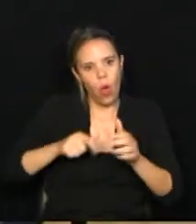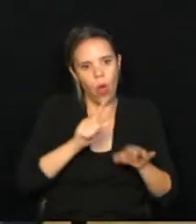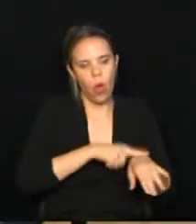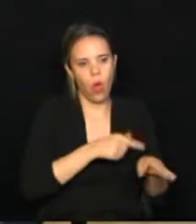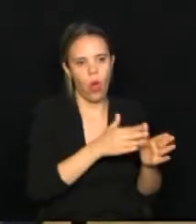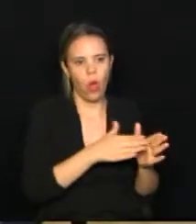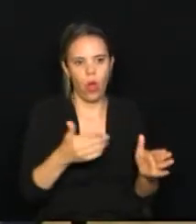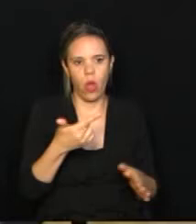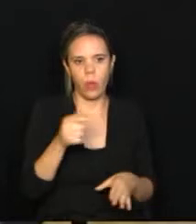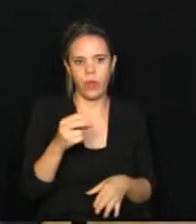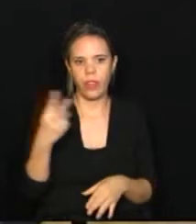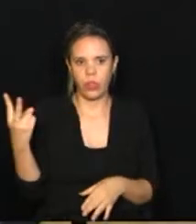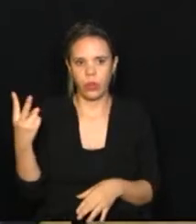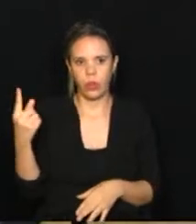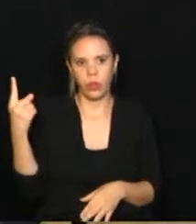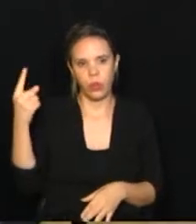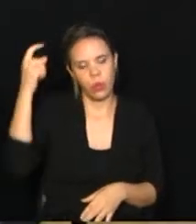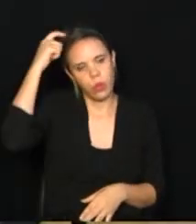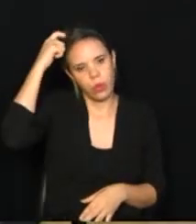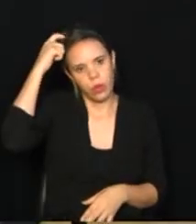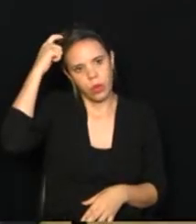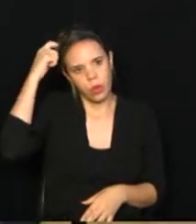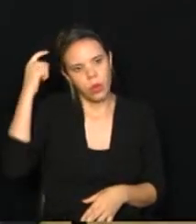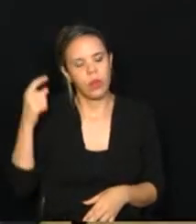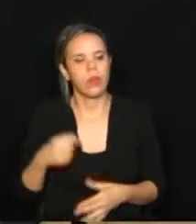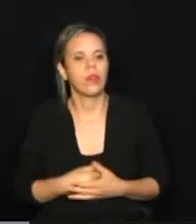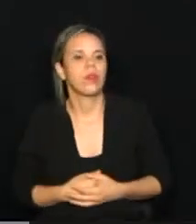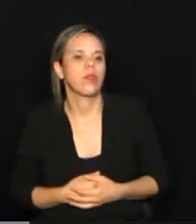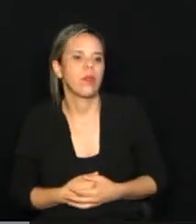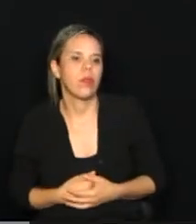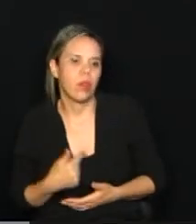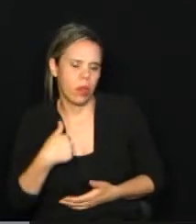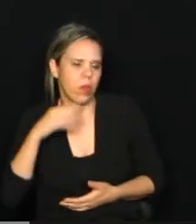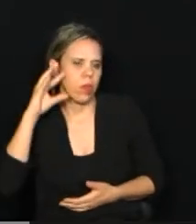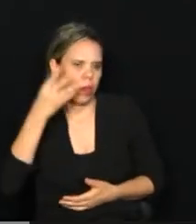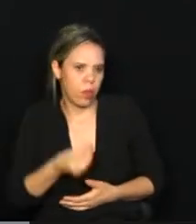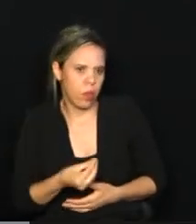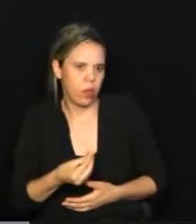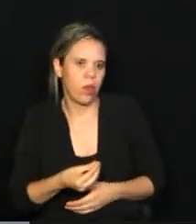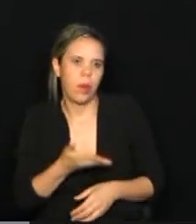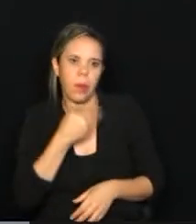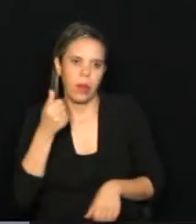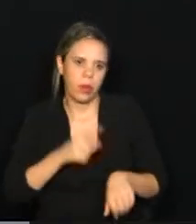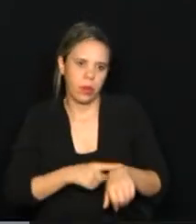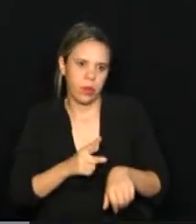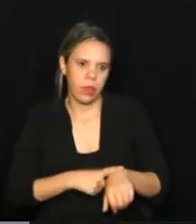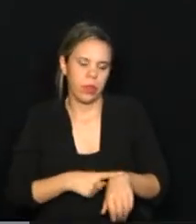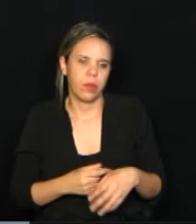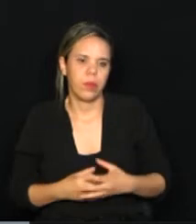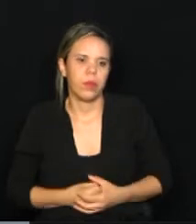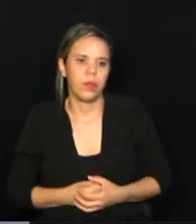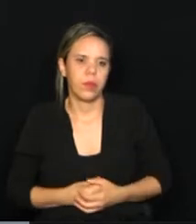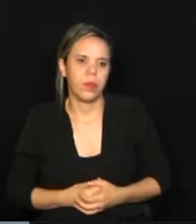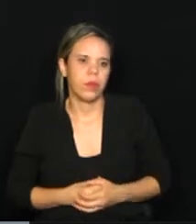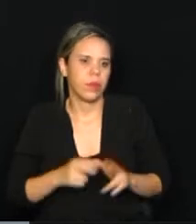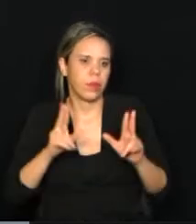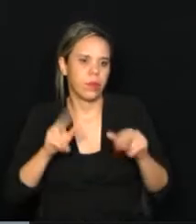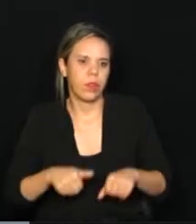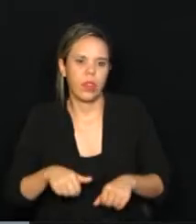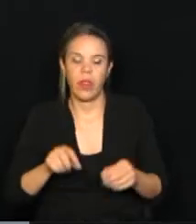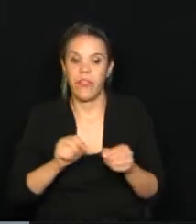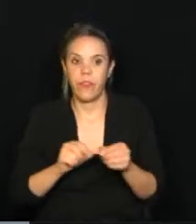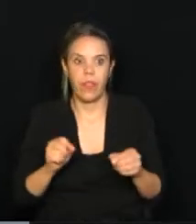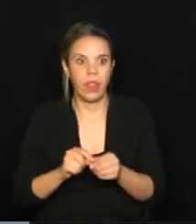de 2021? Não, eu entendo que eu estou no meu melhor momento. Eu nunca fiz uma